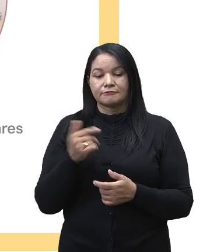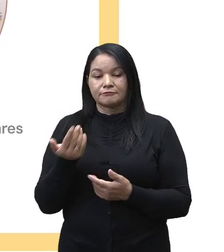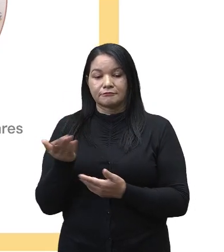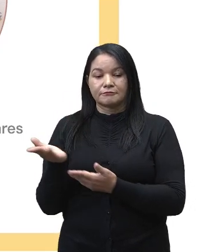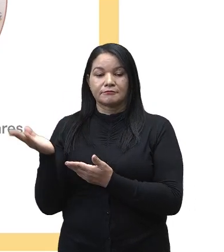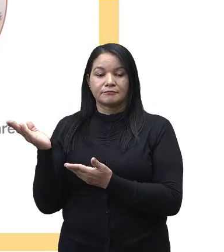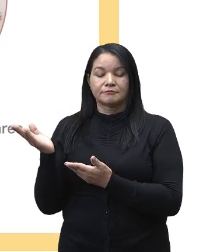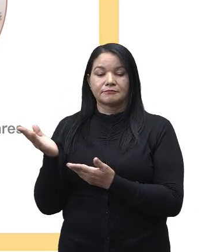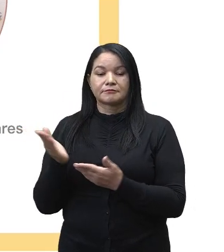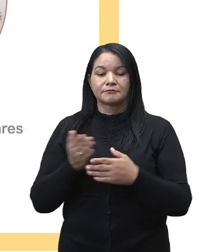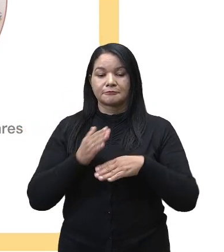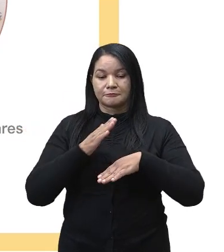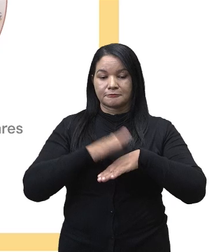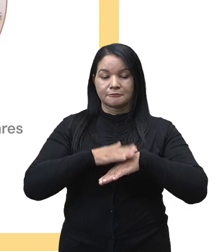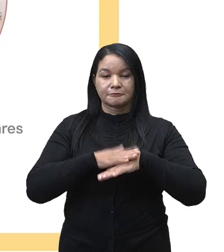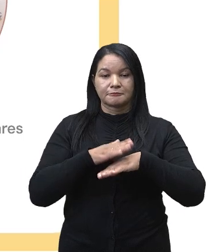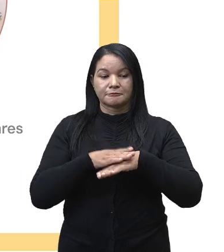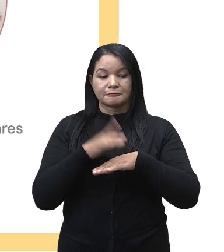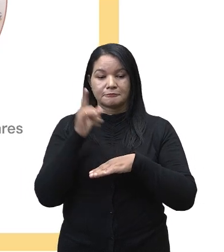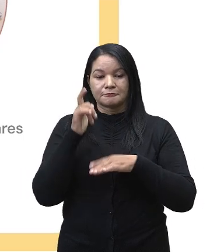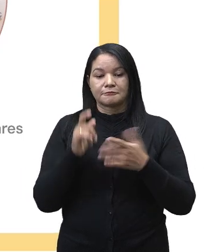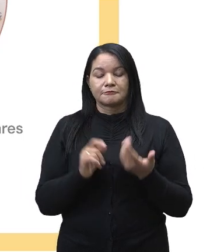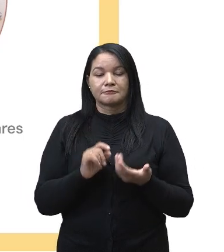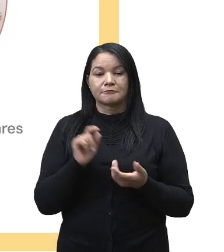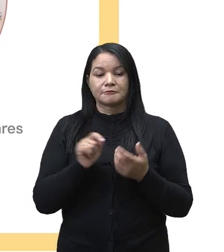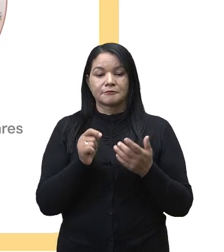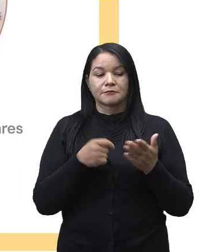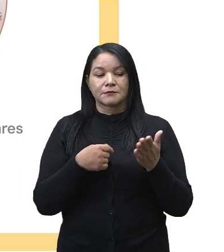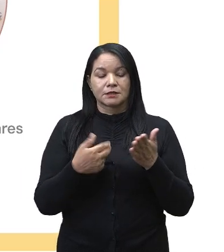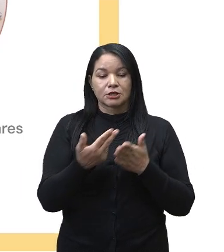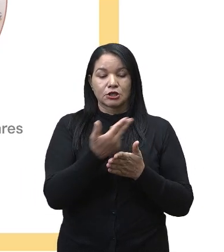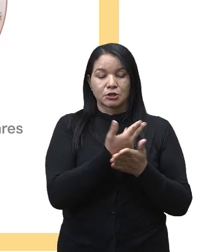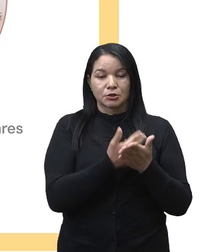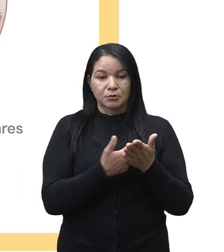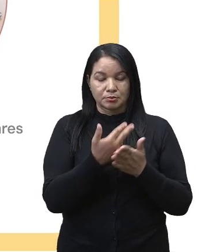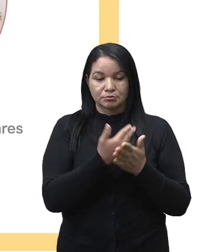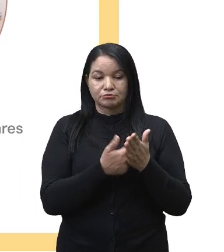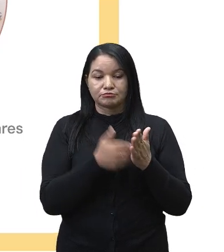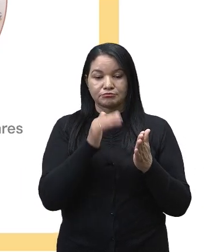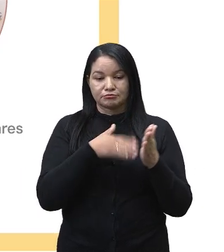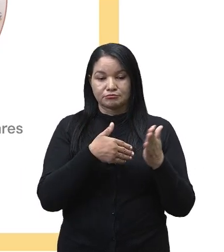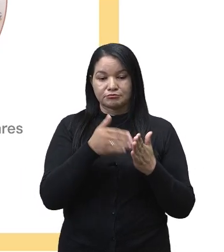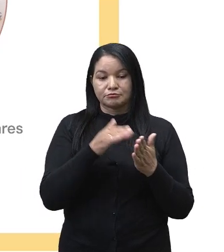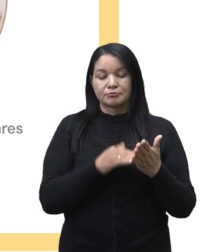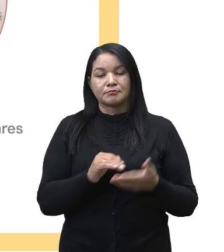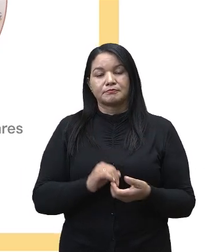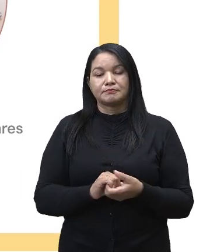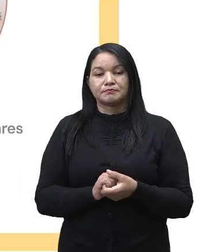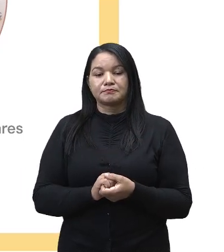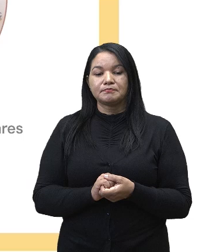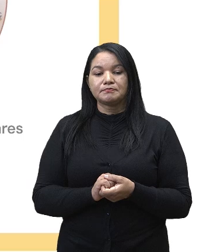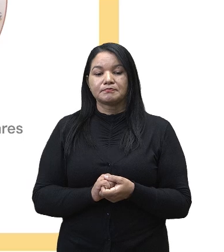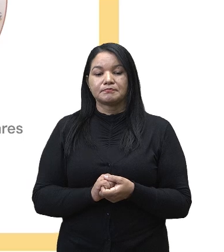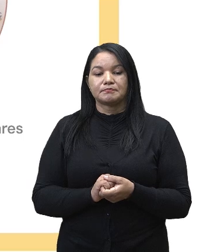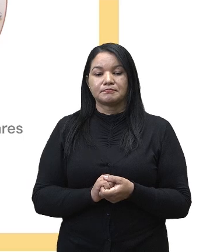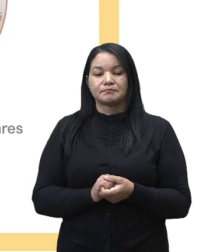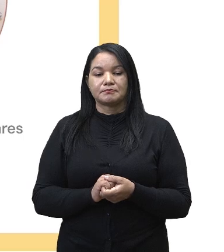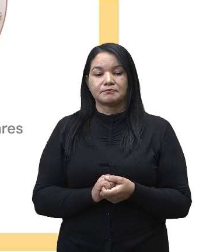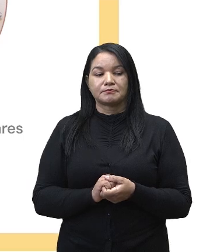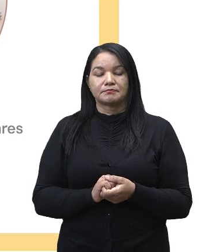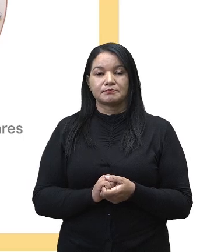autorretrato, que é a descrição que hace a pessoa sobre si mesma. Então, o autorretrato a